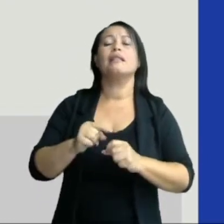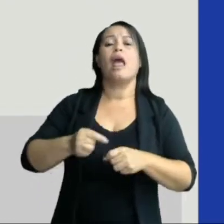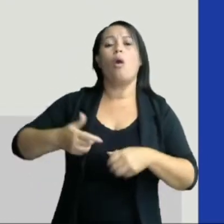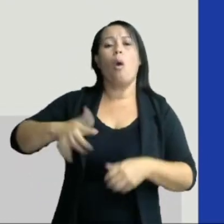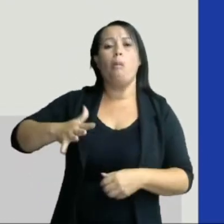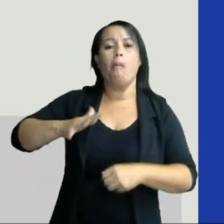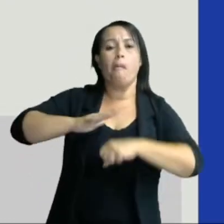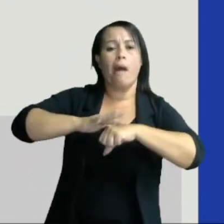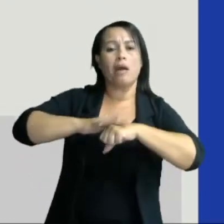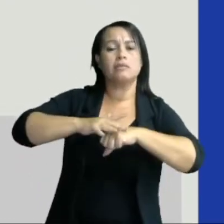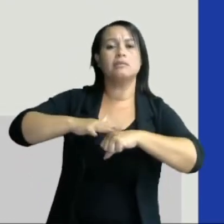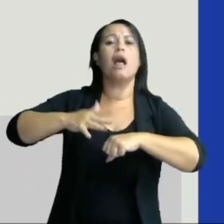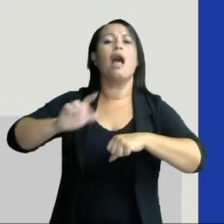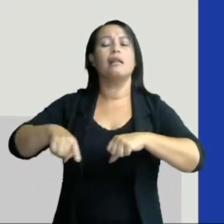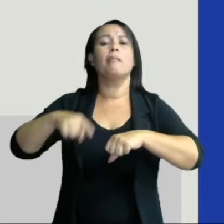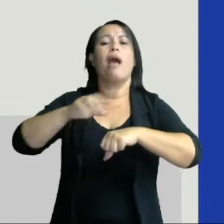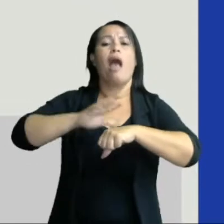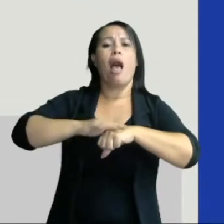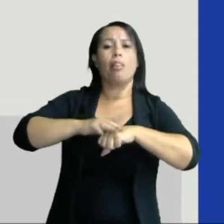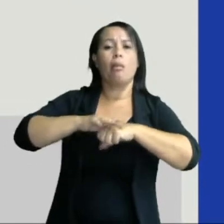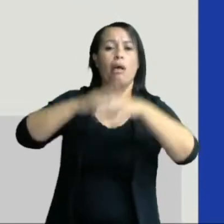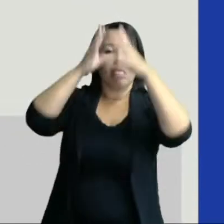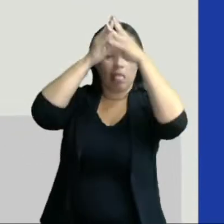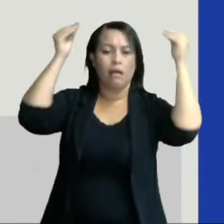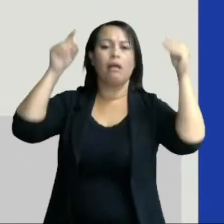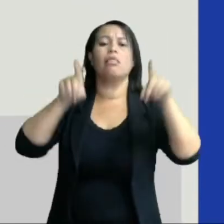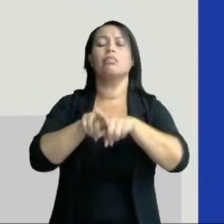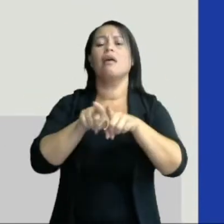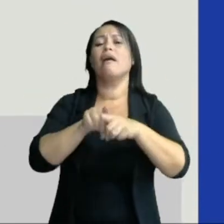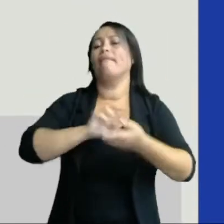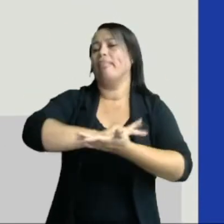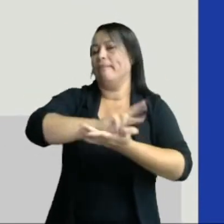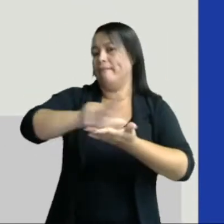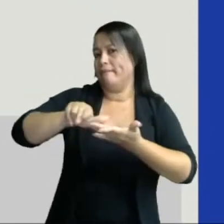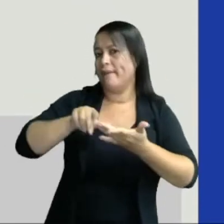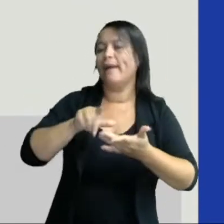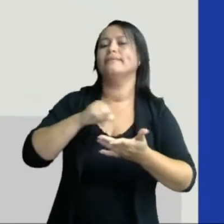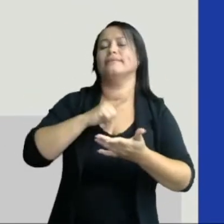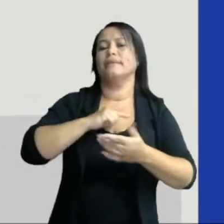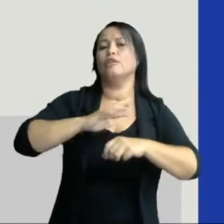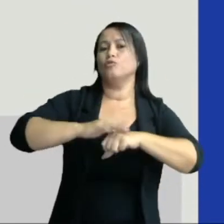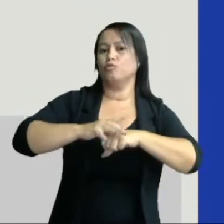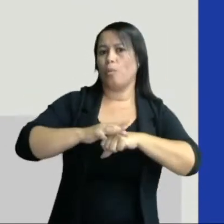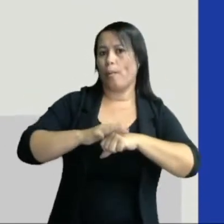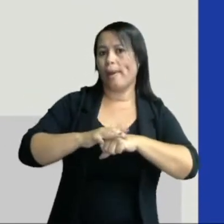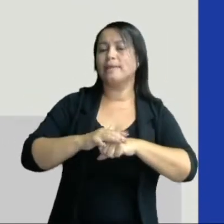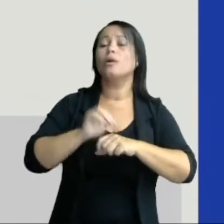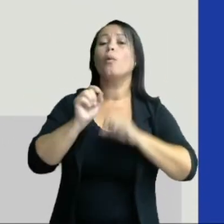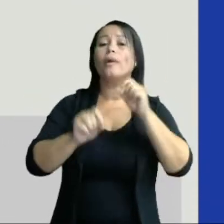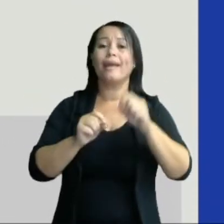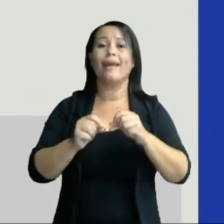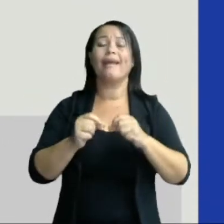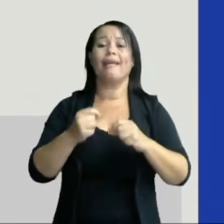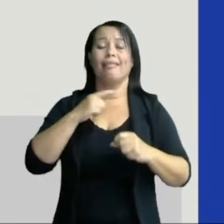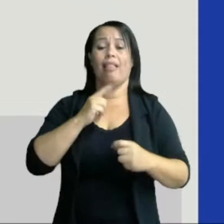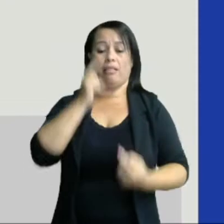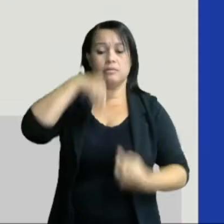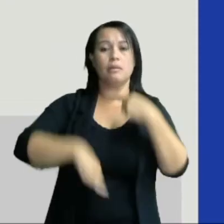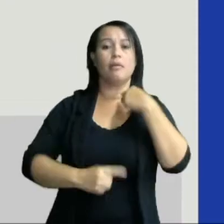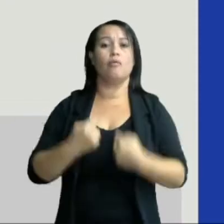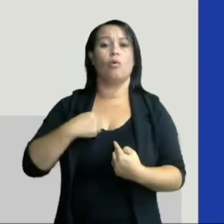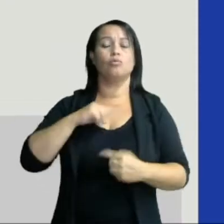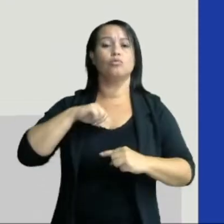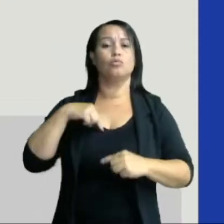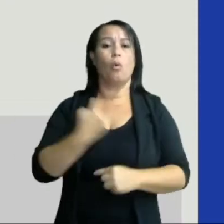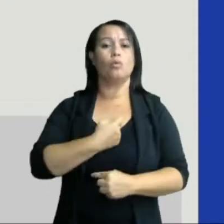Parkinson, a doença de Huntington, a esclerose múltipla, enfim, diversas doenças. O que o sistema nervoso, assim como todo o sistema do